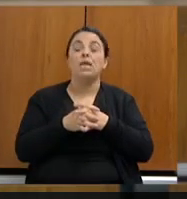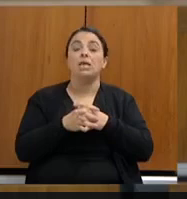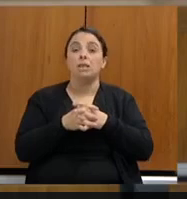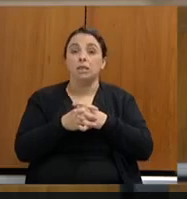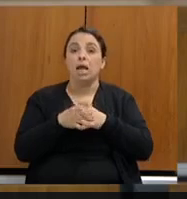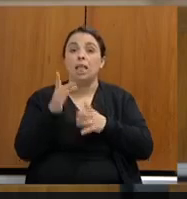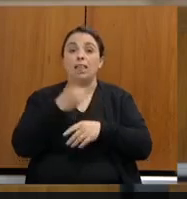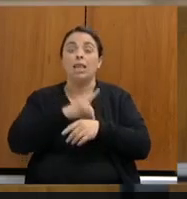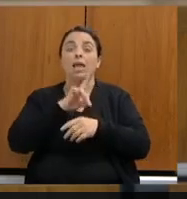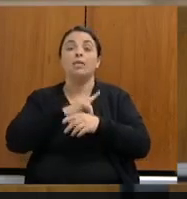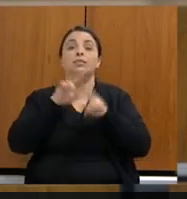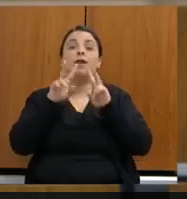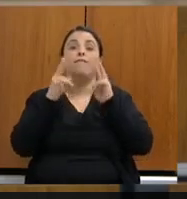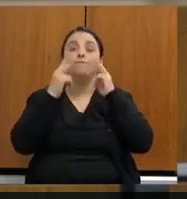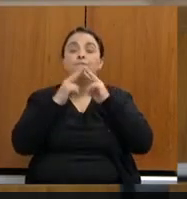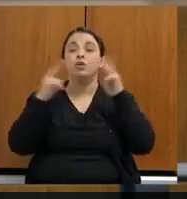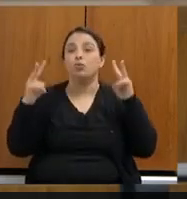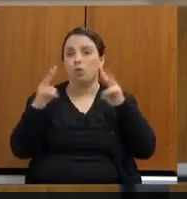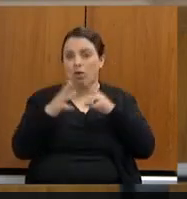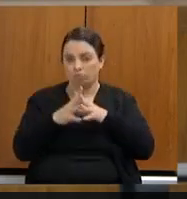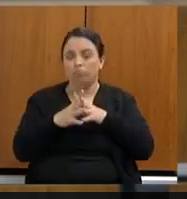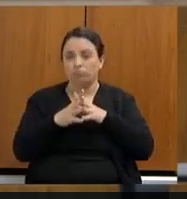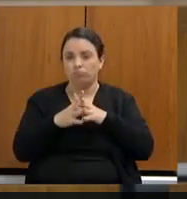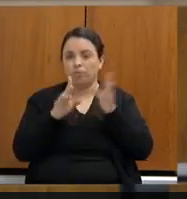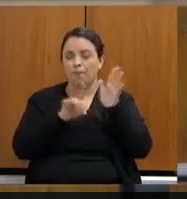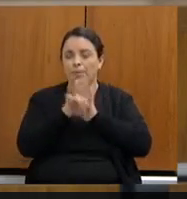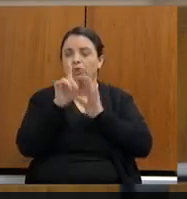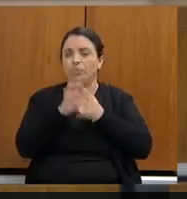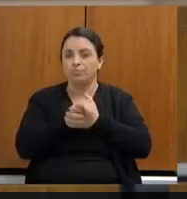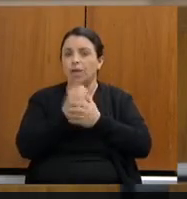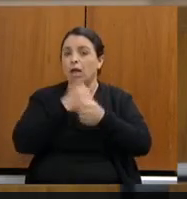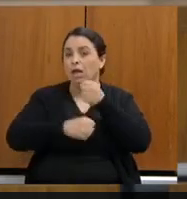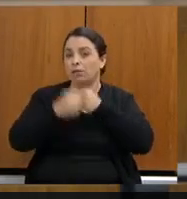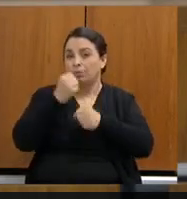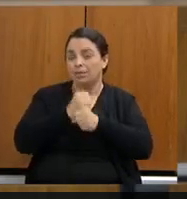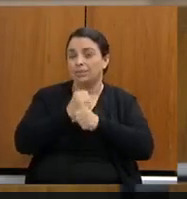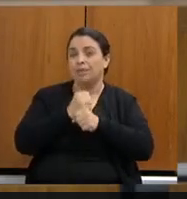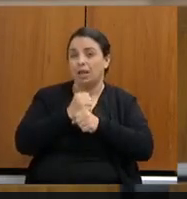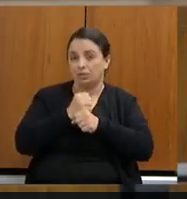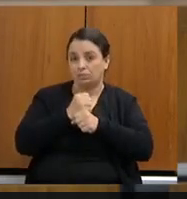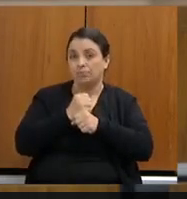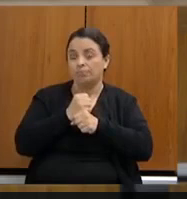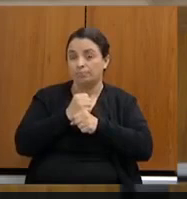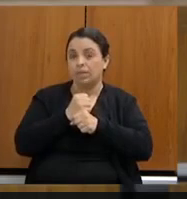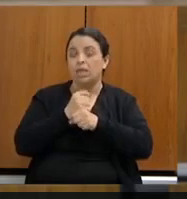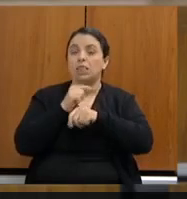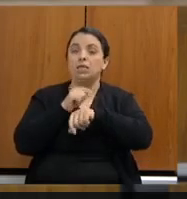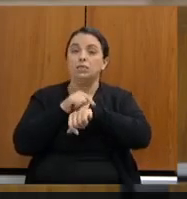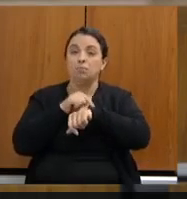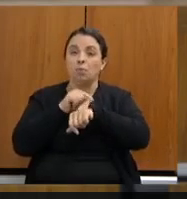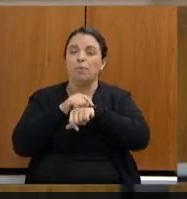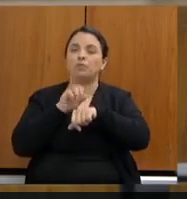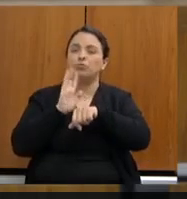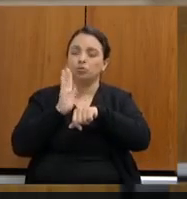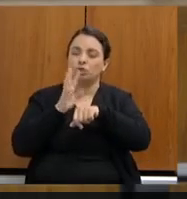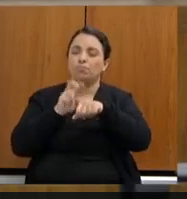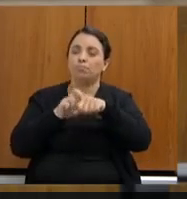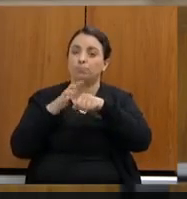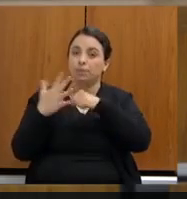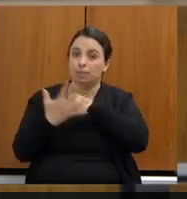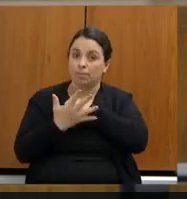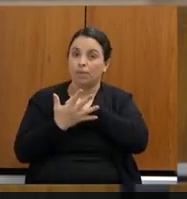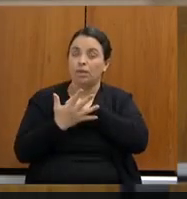Delegacia Virtual no ano passado já nesse momento de pandemia